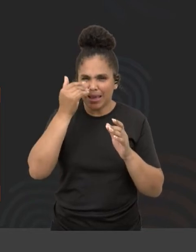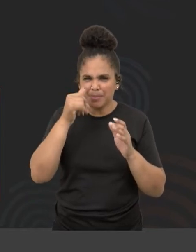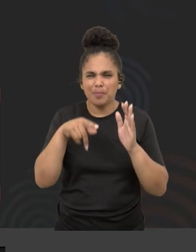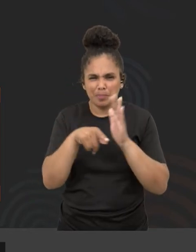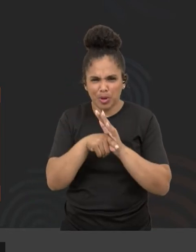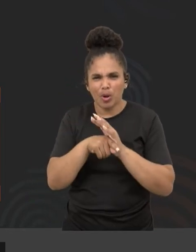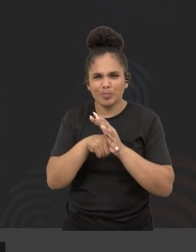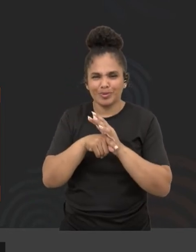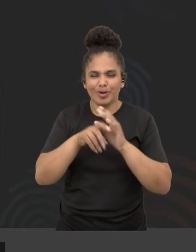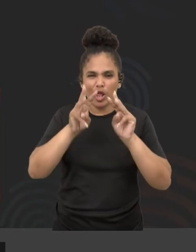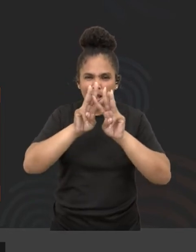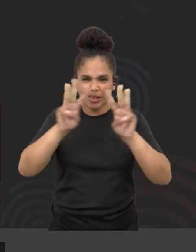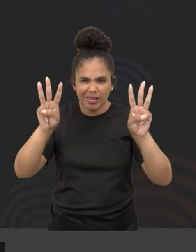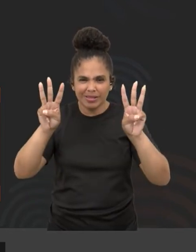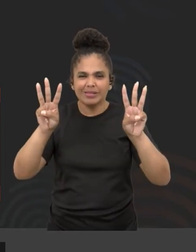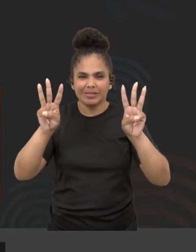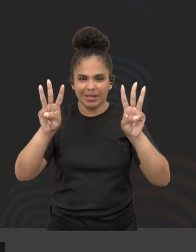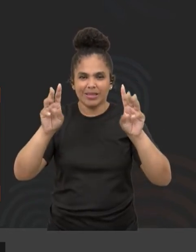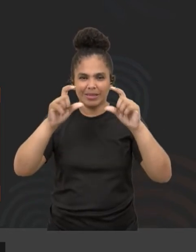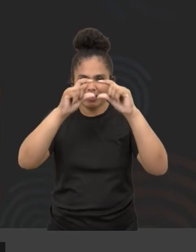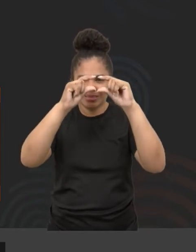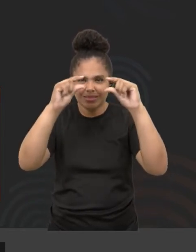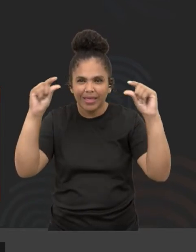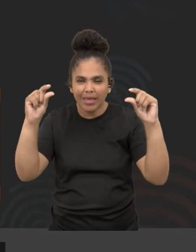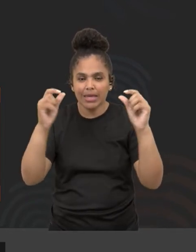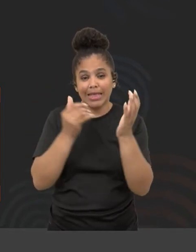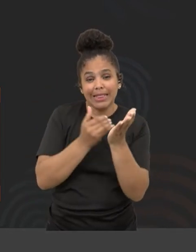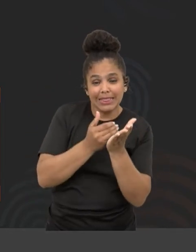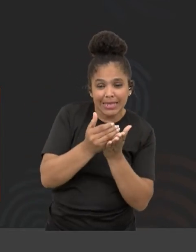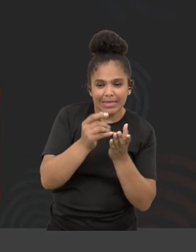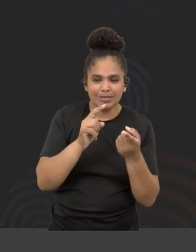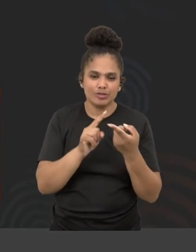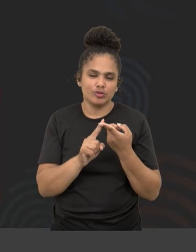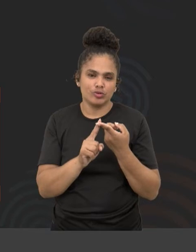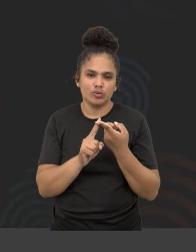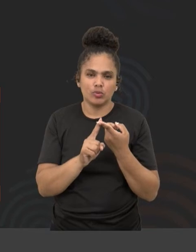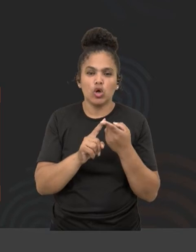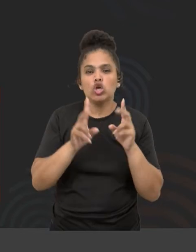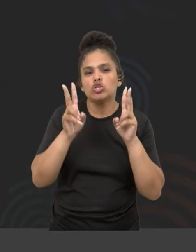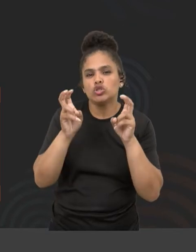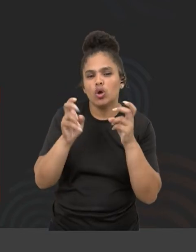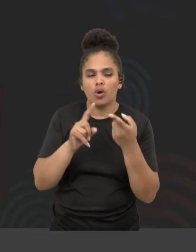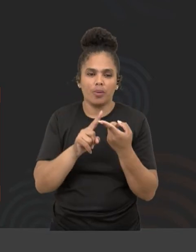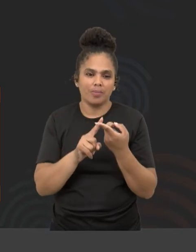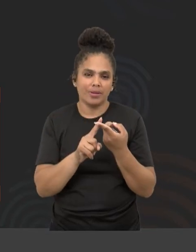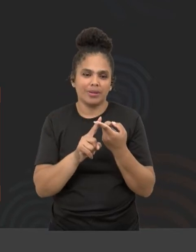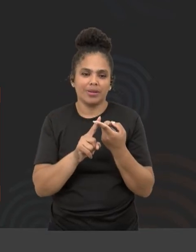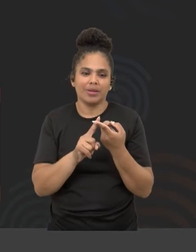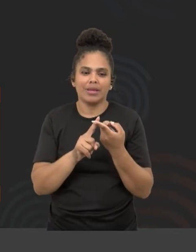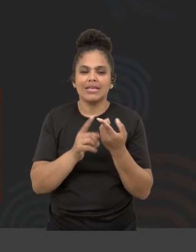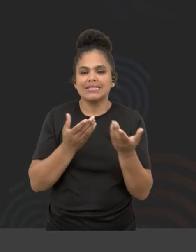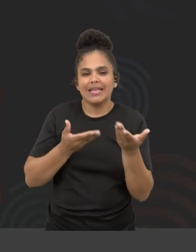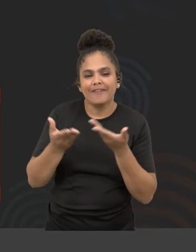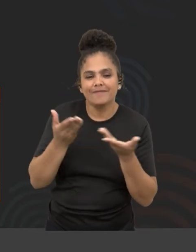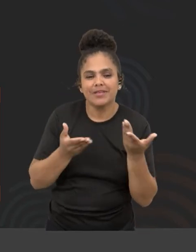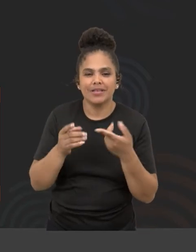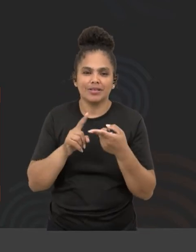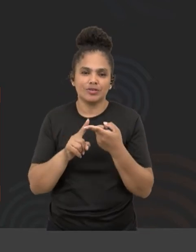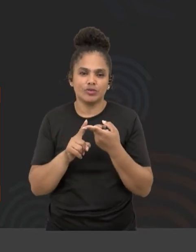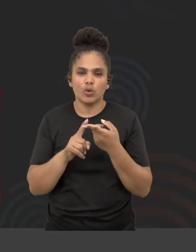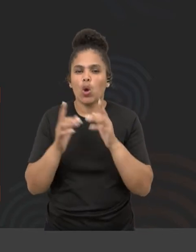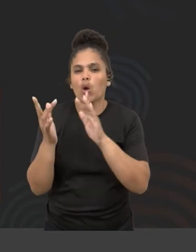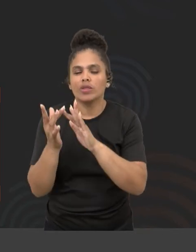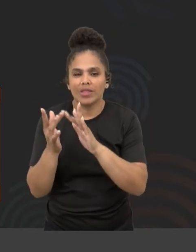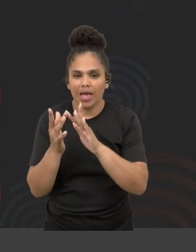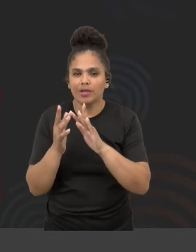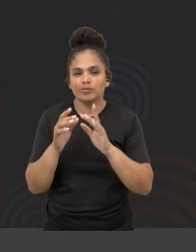de navegação de sites, onde a gente tem início, sobre a empresa, serviços que nós prestamos e